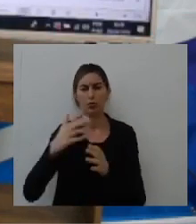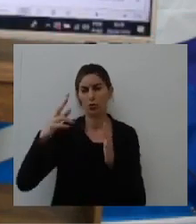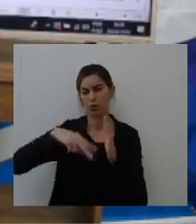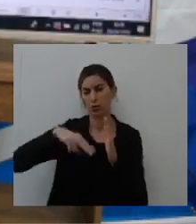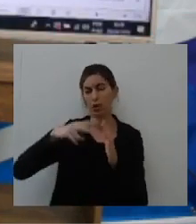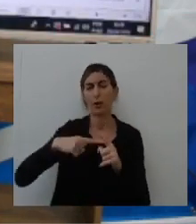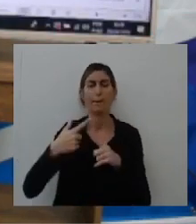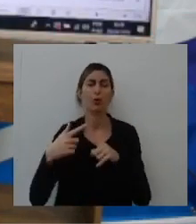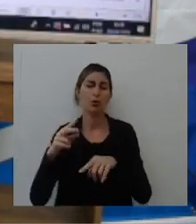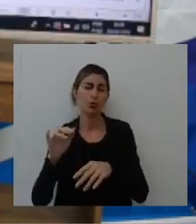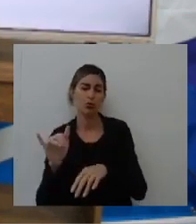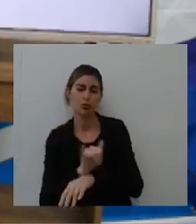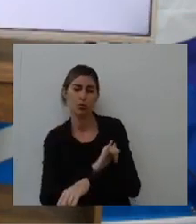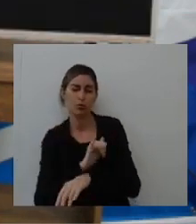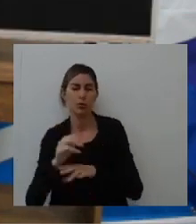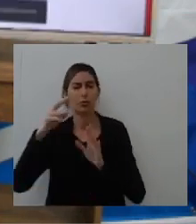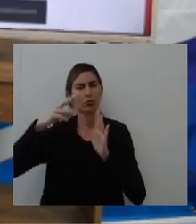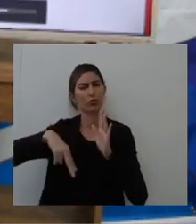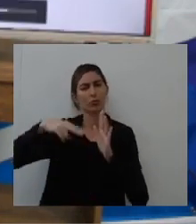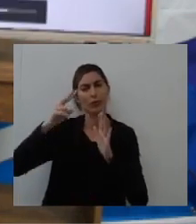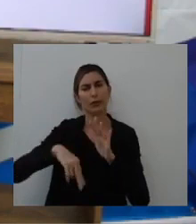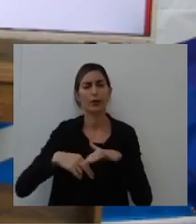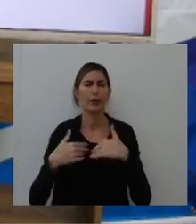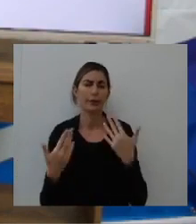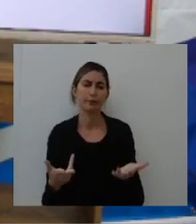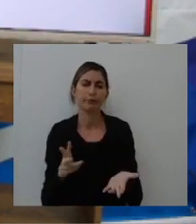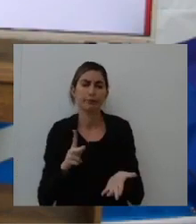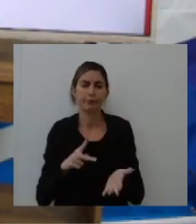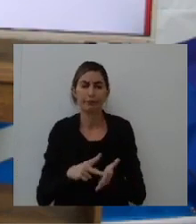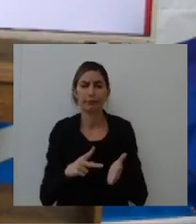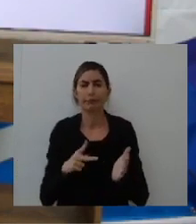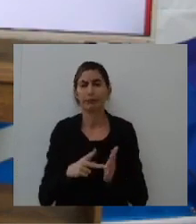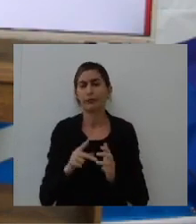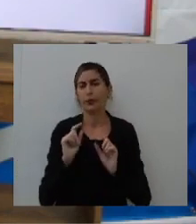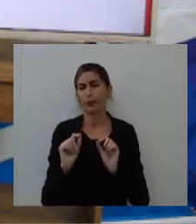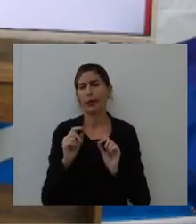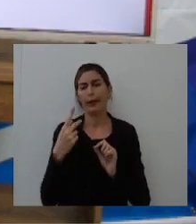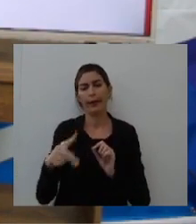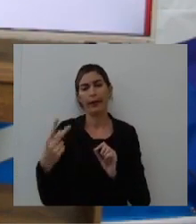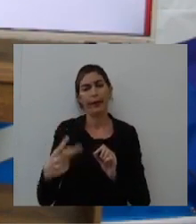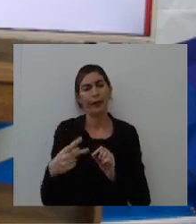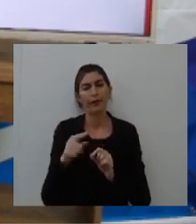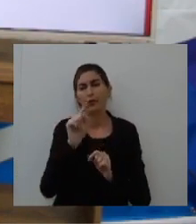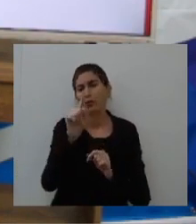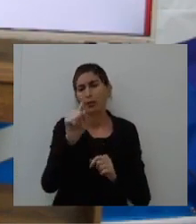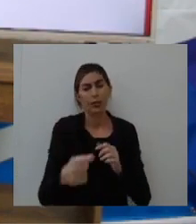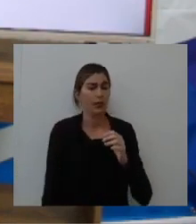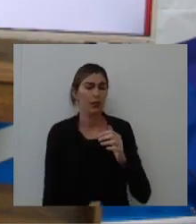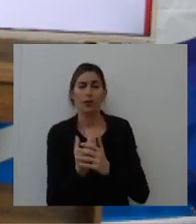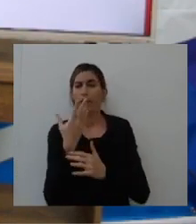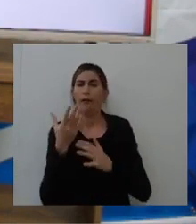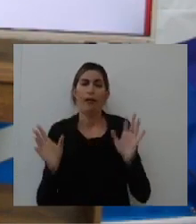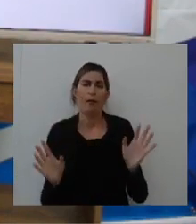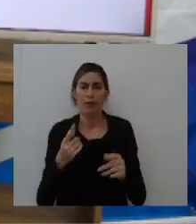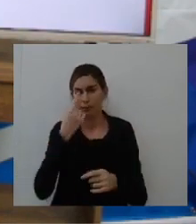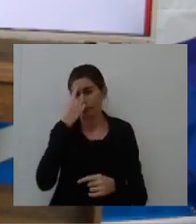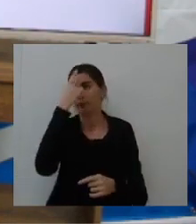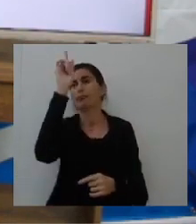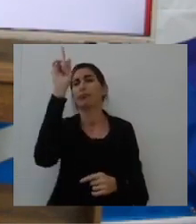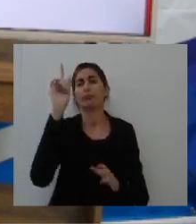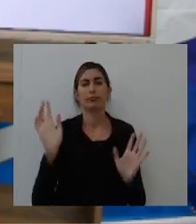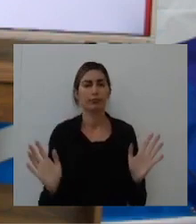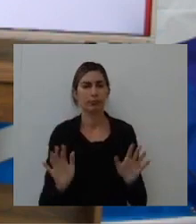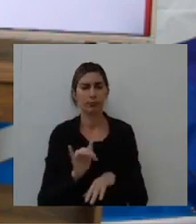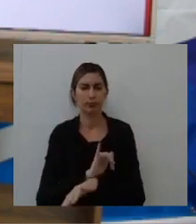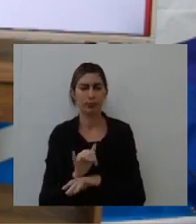porque a estratégia de leitura na verdade, é você que vai criar, certo? Então, por